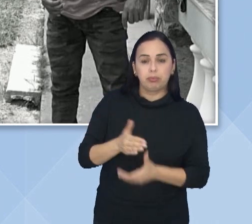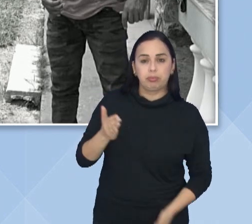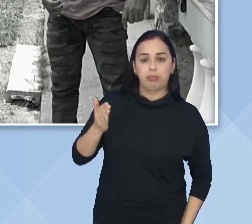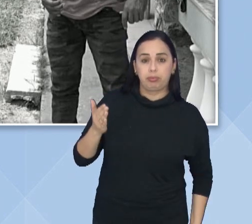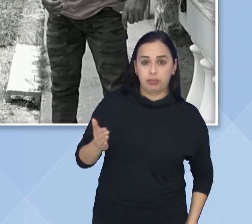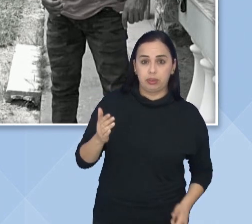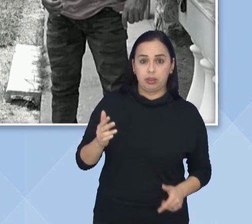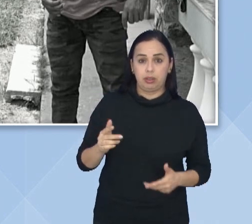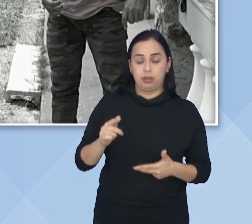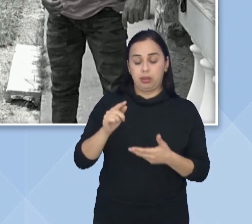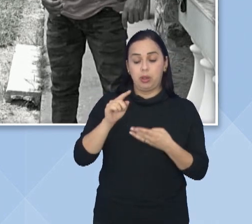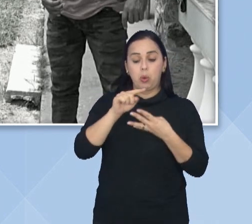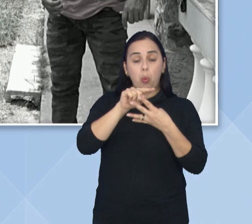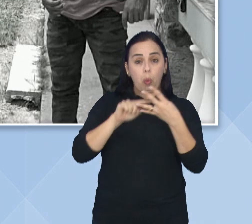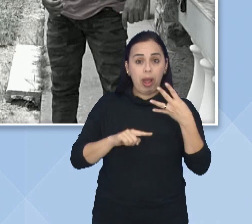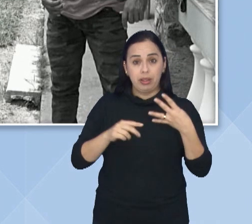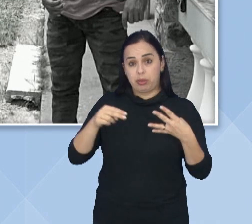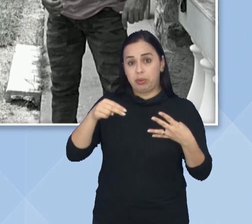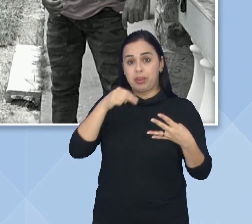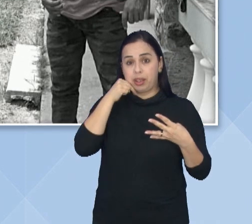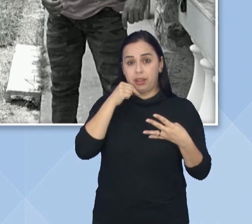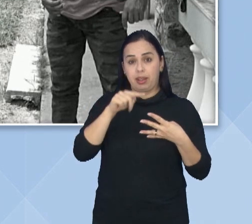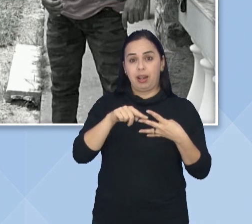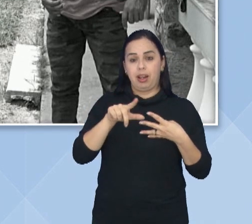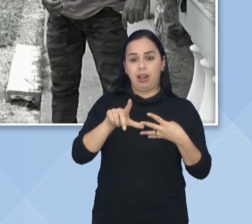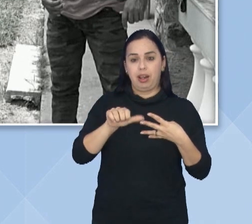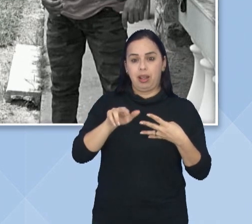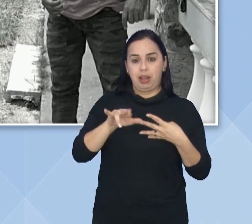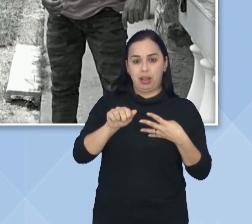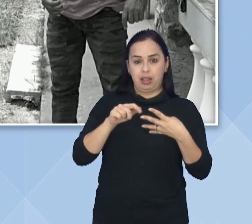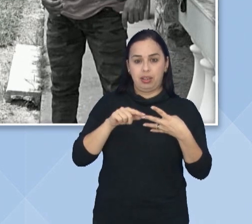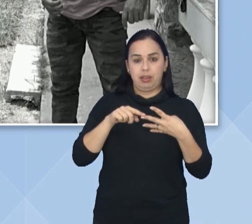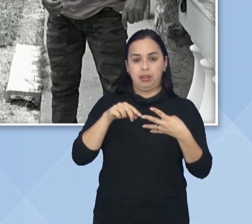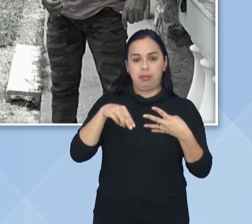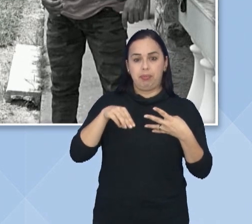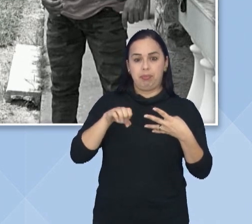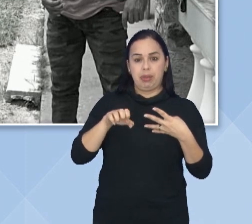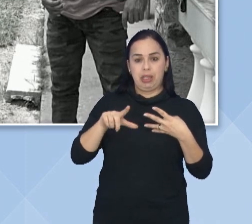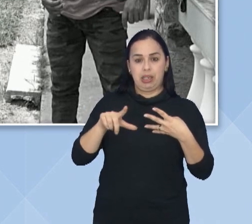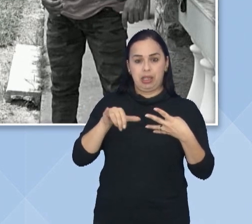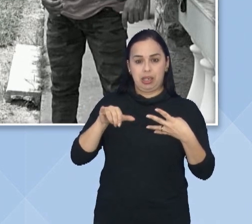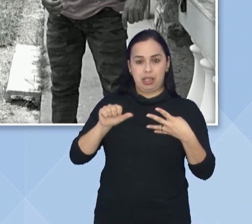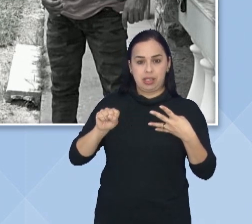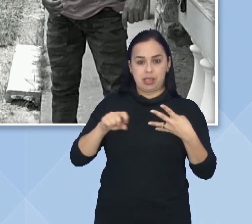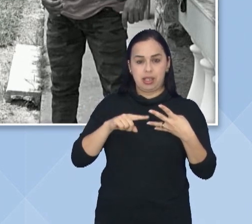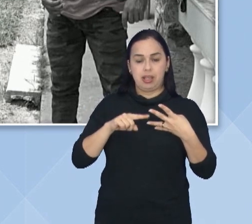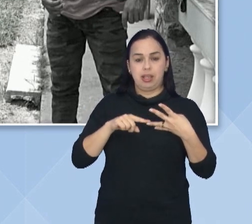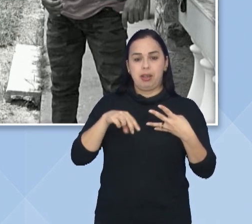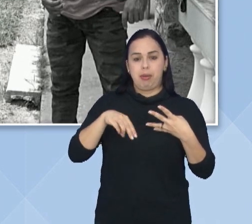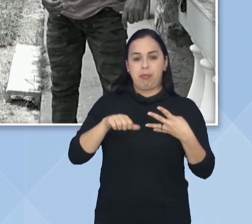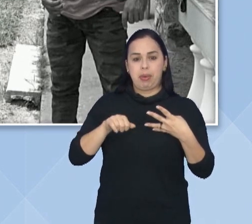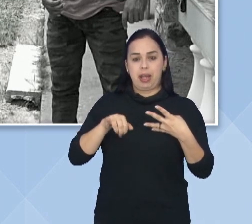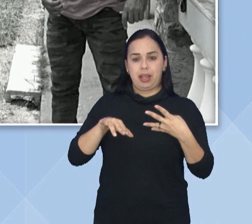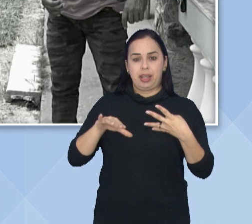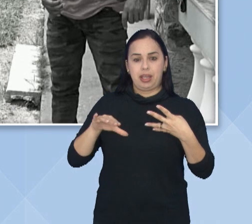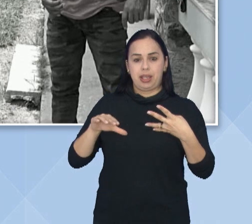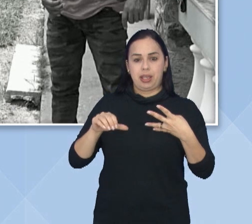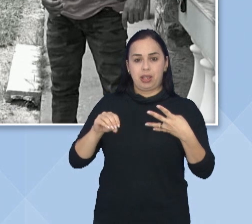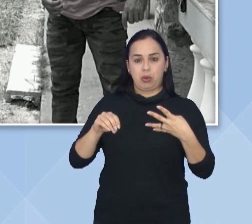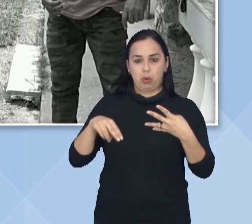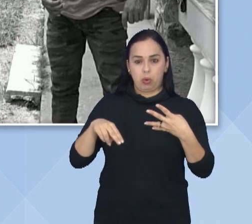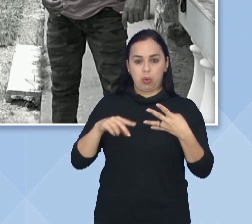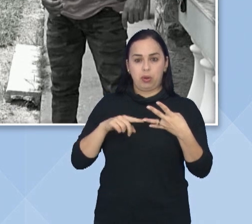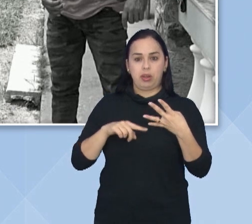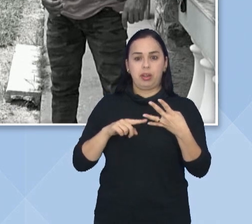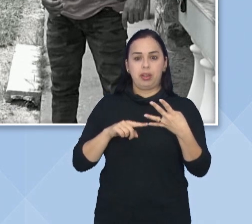disso, os quatro netos, a Lara, Maicon, Melissa e Brailan, e os